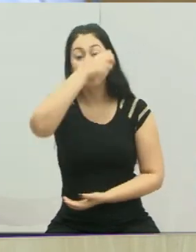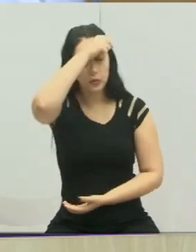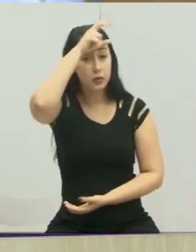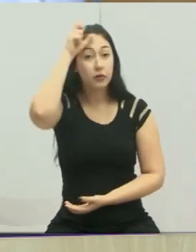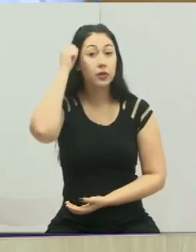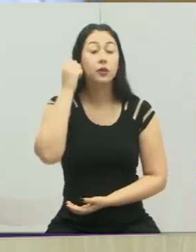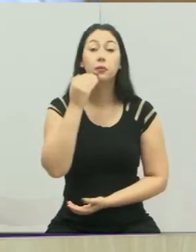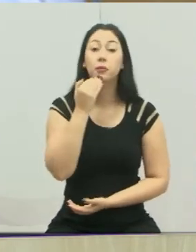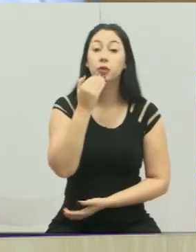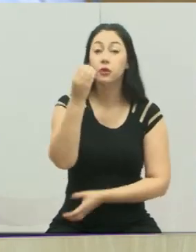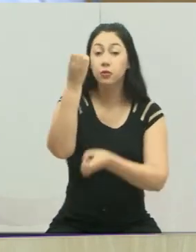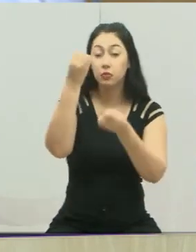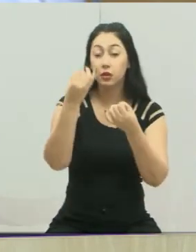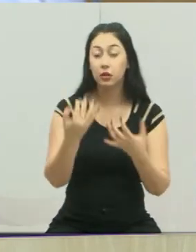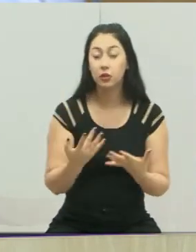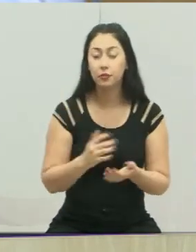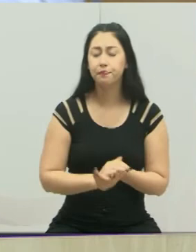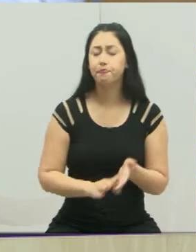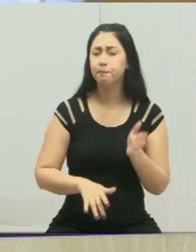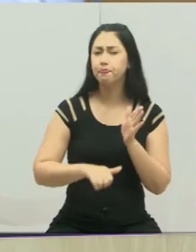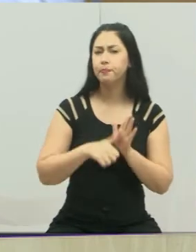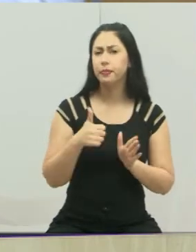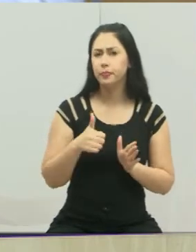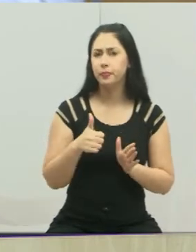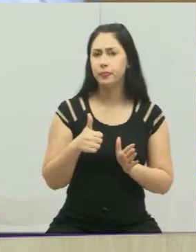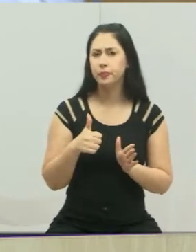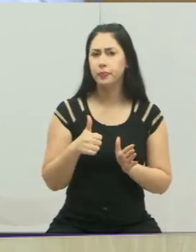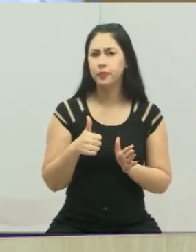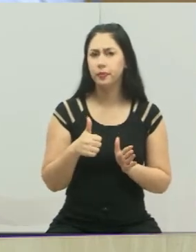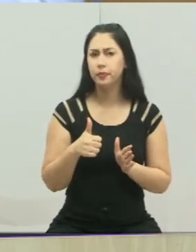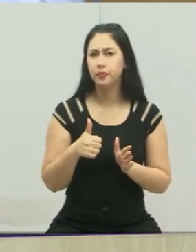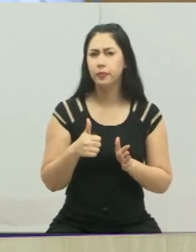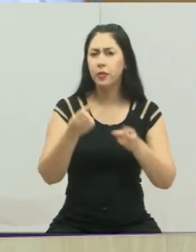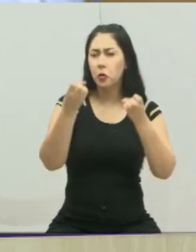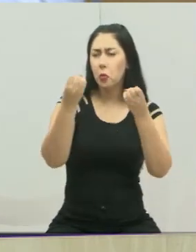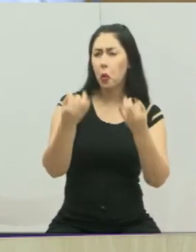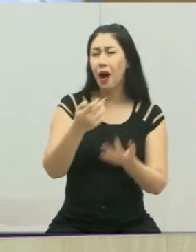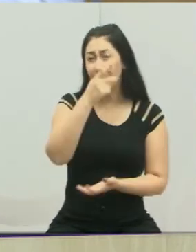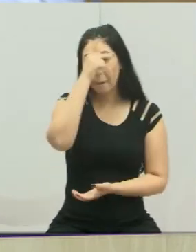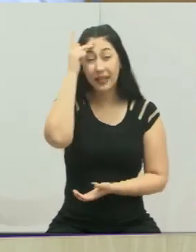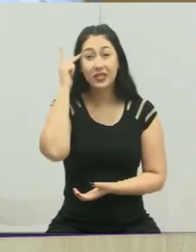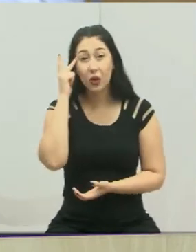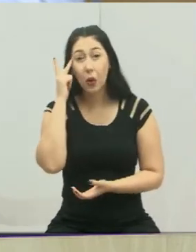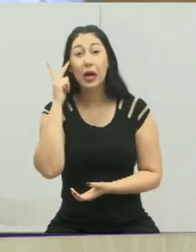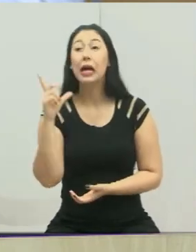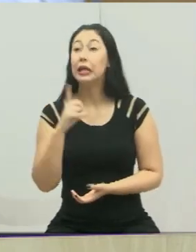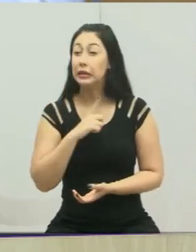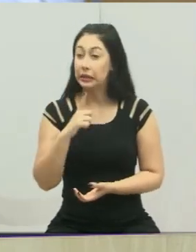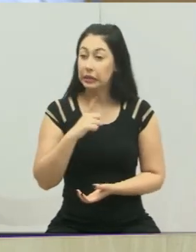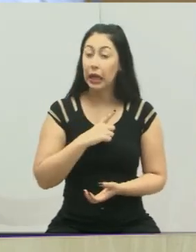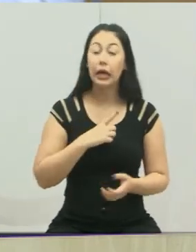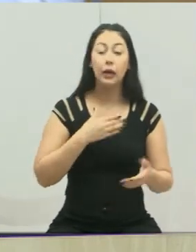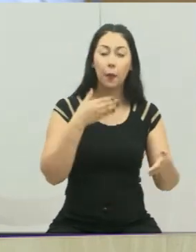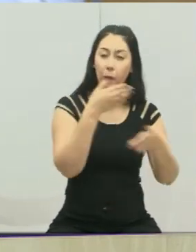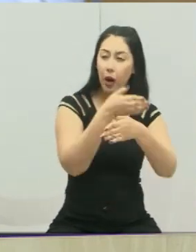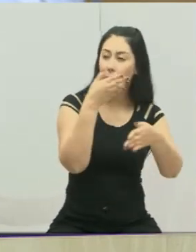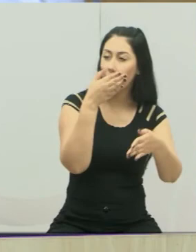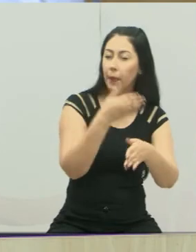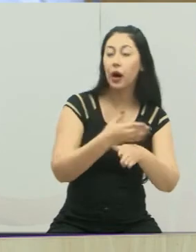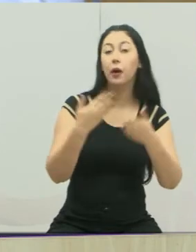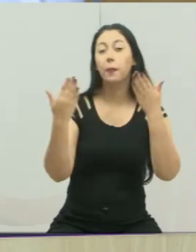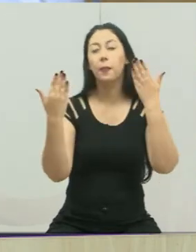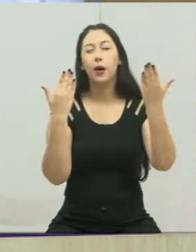Jacareí o seguinte pedido de informações. Primeiro, qual o número médio mensal de pessoas atendidas por psicólogos e psiquiatras nos CAPs